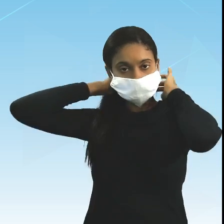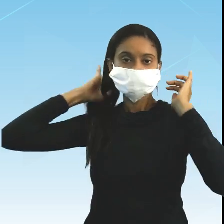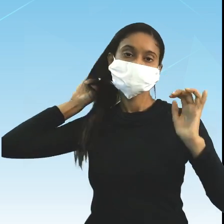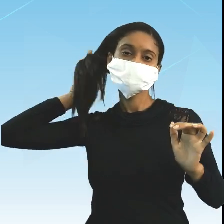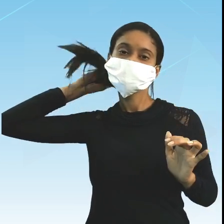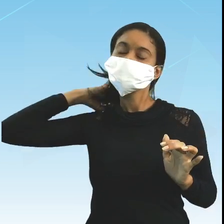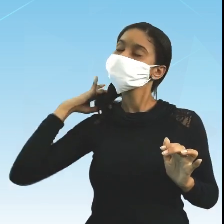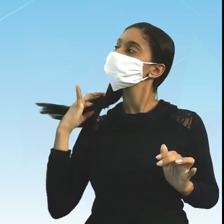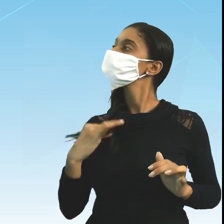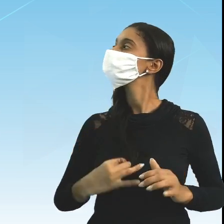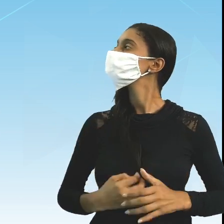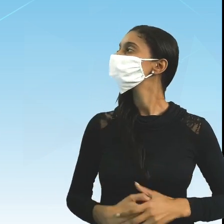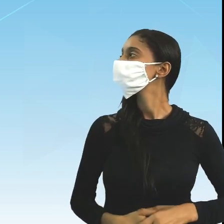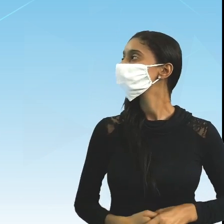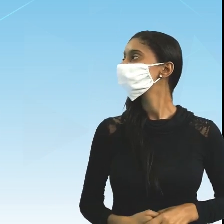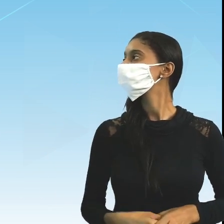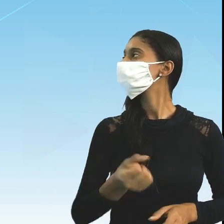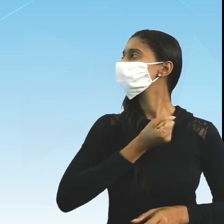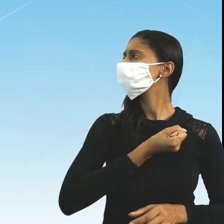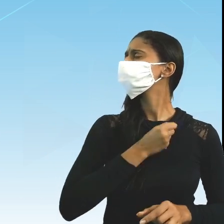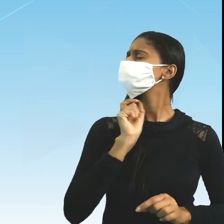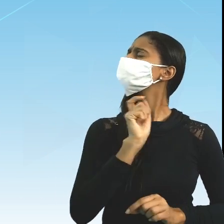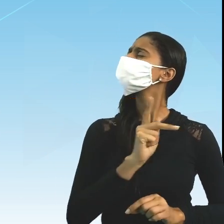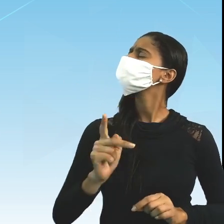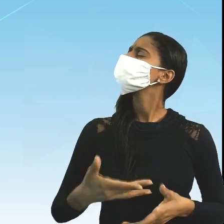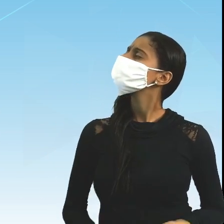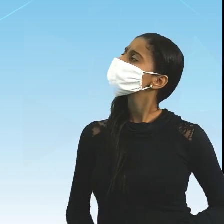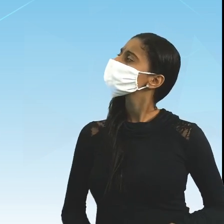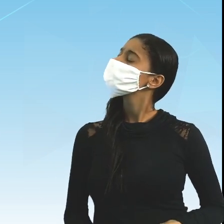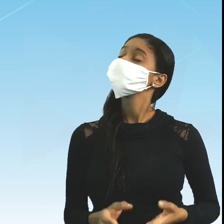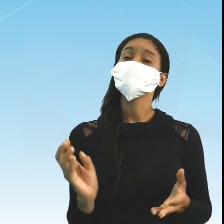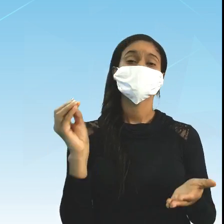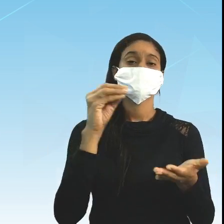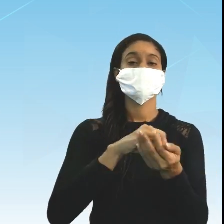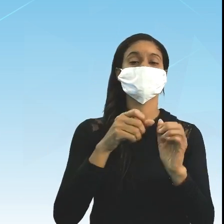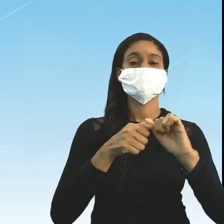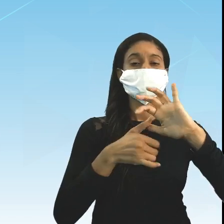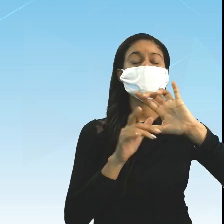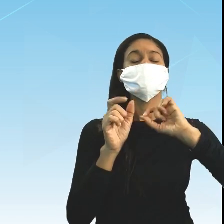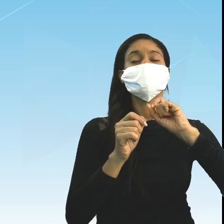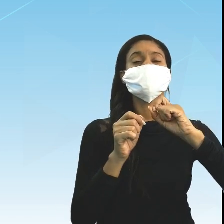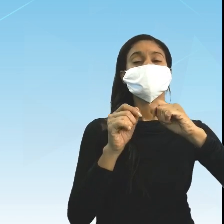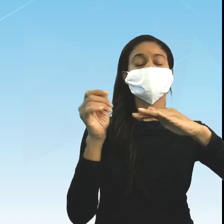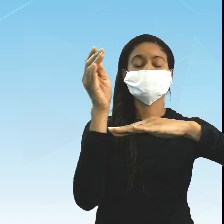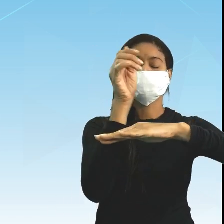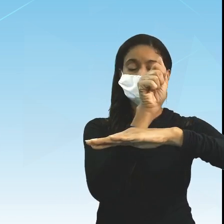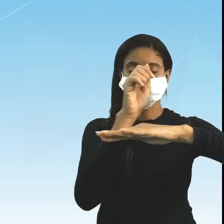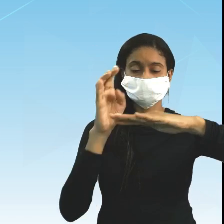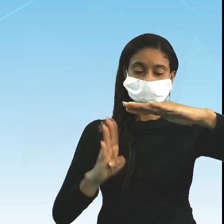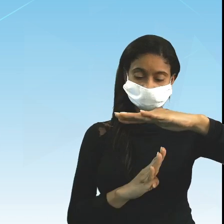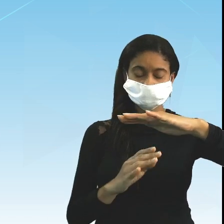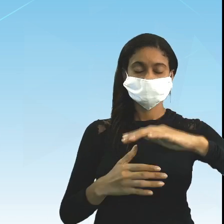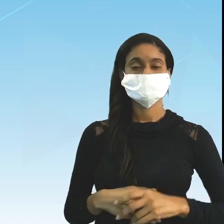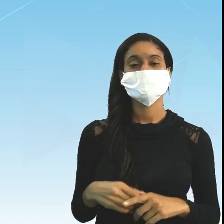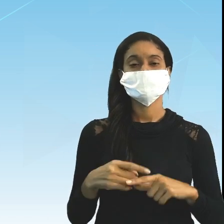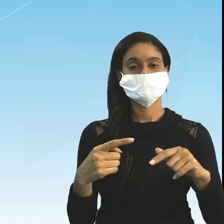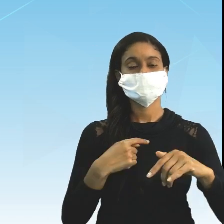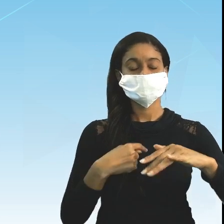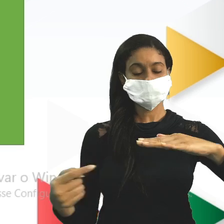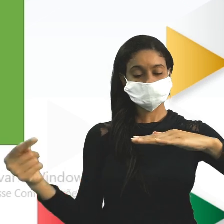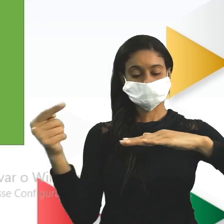numérica, professora? Bom, a gente vai colocar no mapa forma fracionária, sendo que o numerador